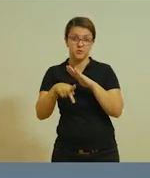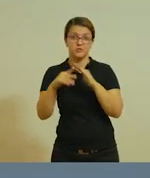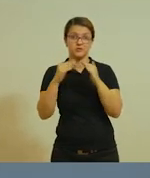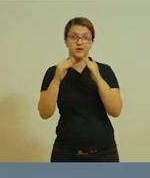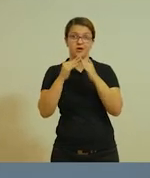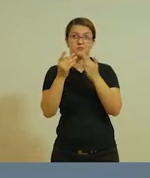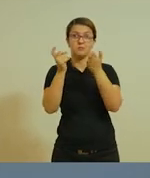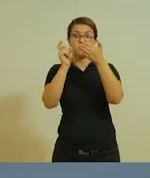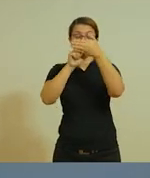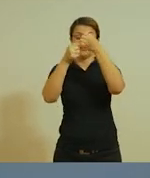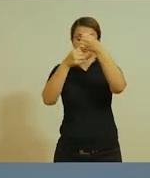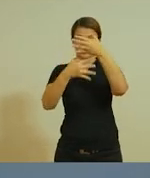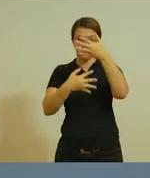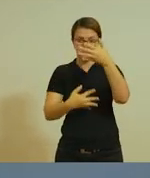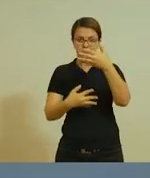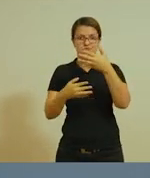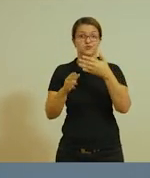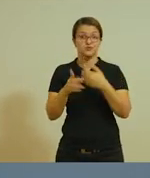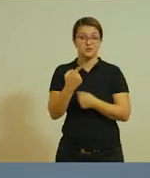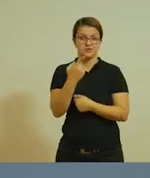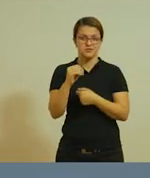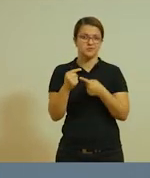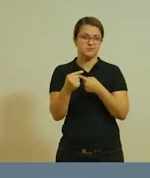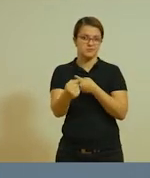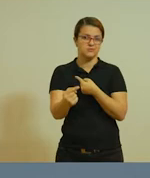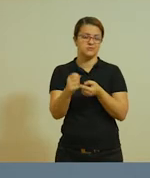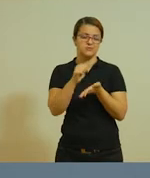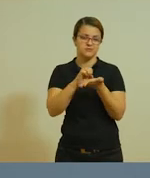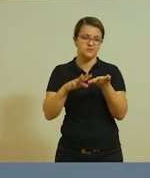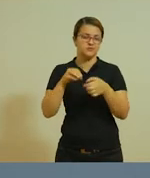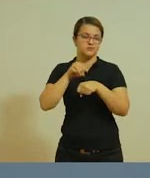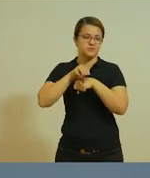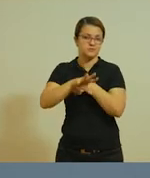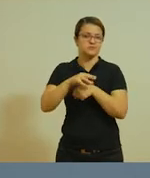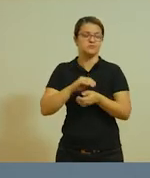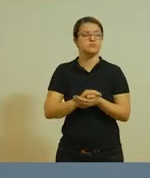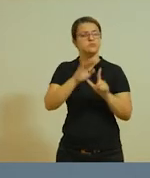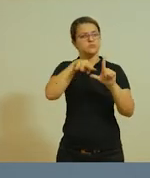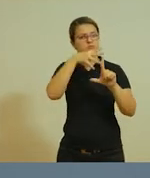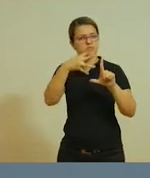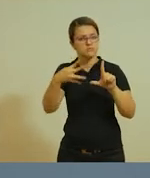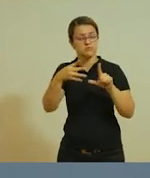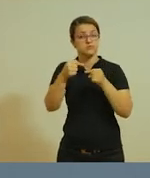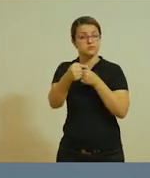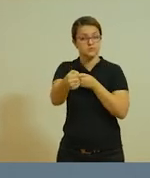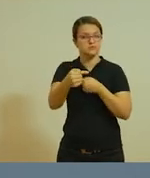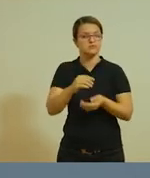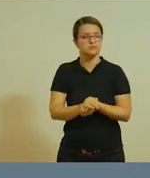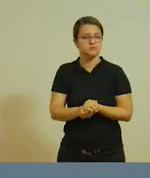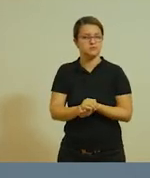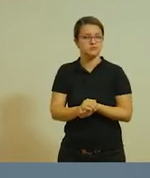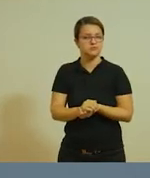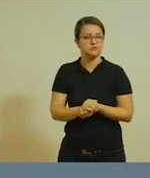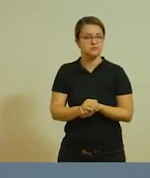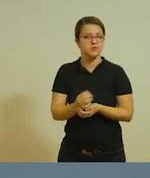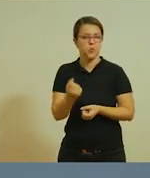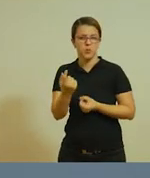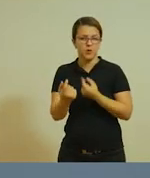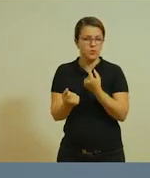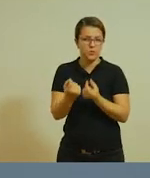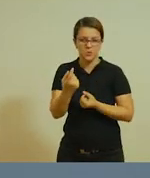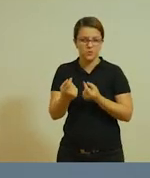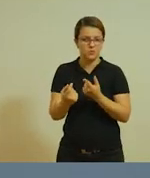na 10ª semana das sugestões das nossas atividades. E no nosso quadro semanal, nós temos algumas atividades para